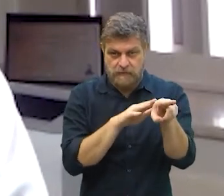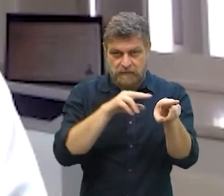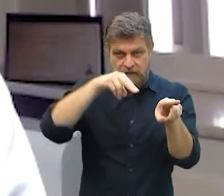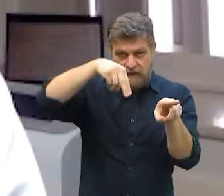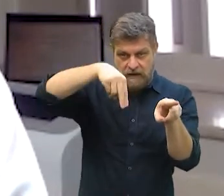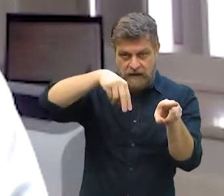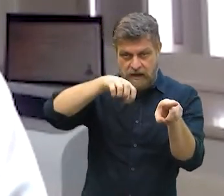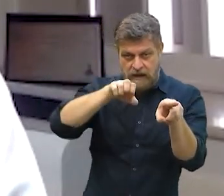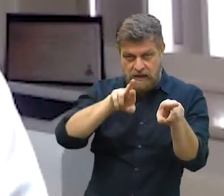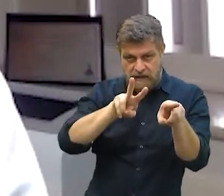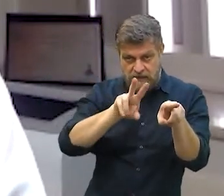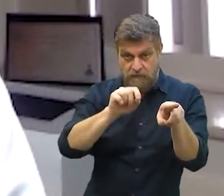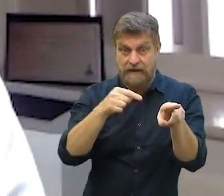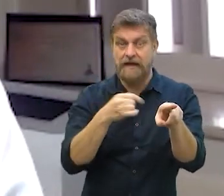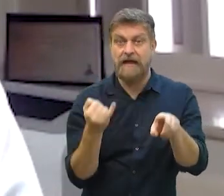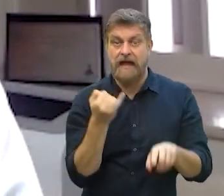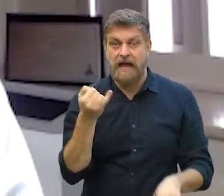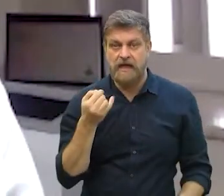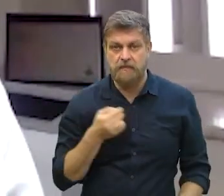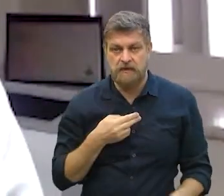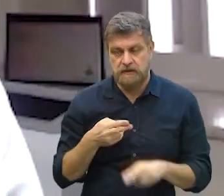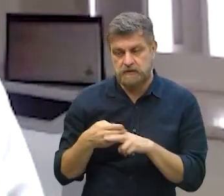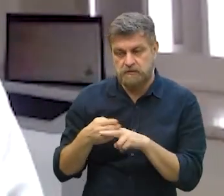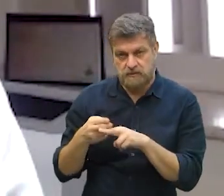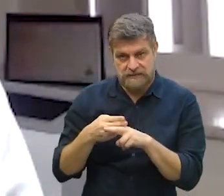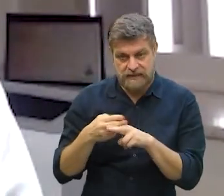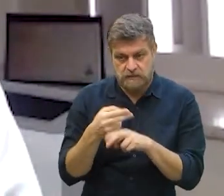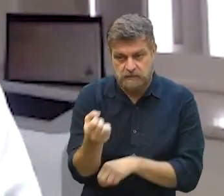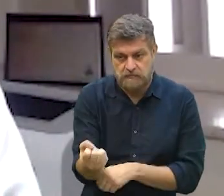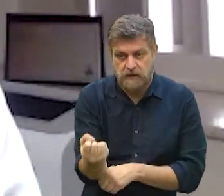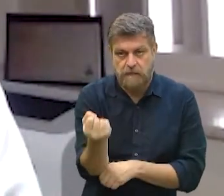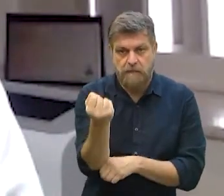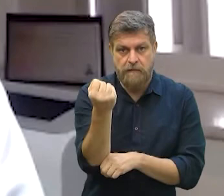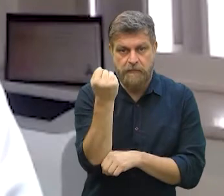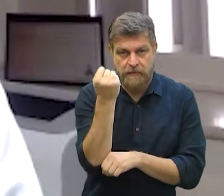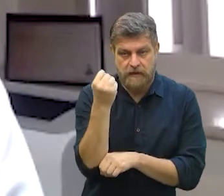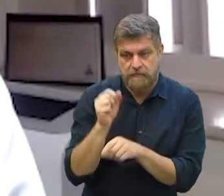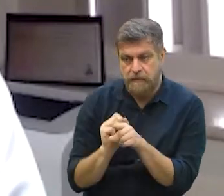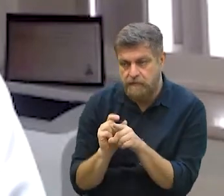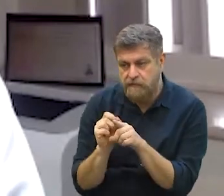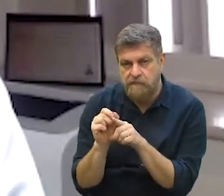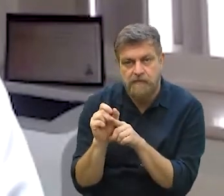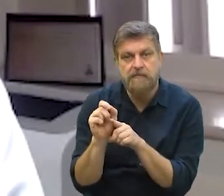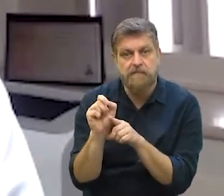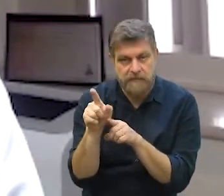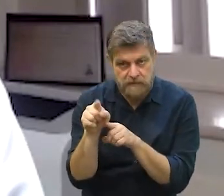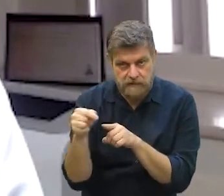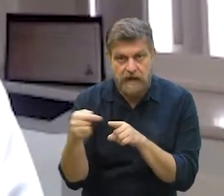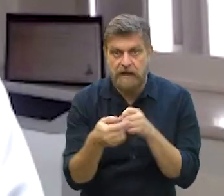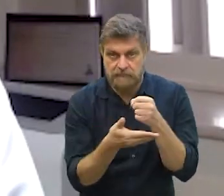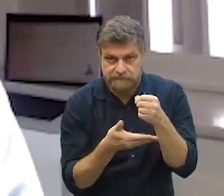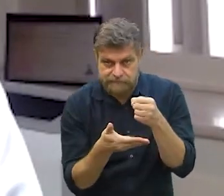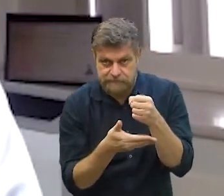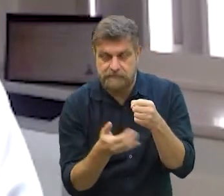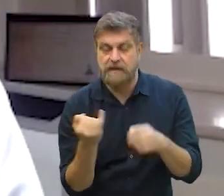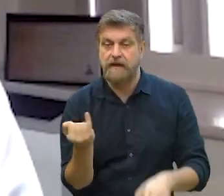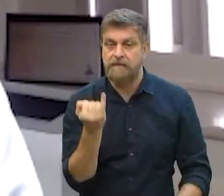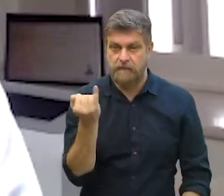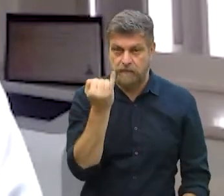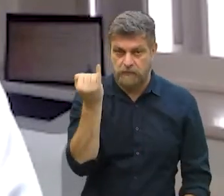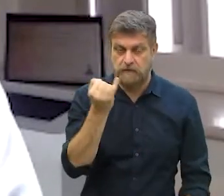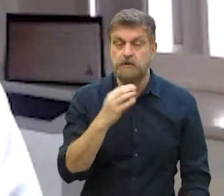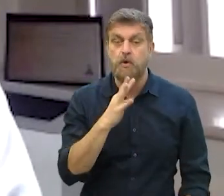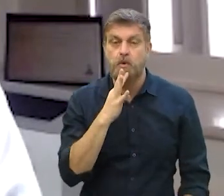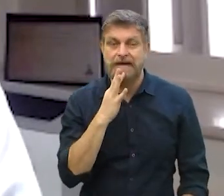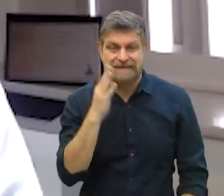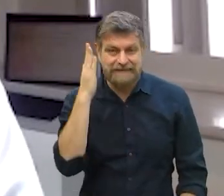para a ereção, a relação sexual e até mesmo a ejaculação. Então é fundamental ter um conhecimento dessa